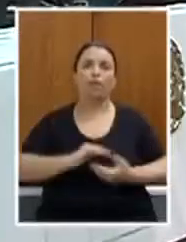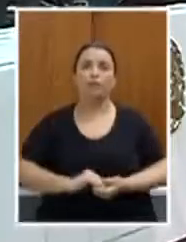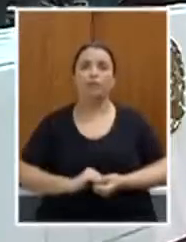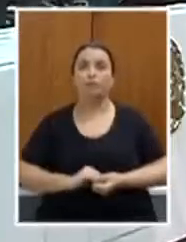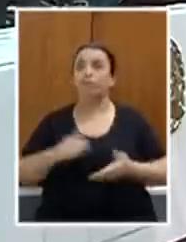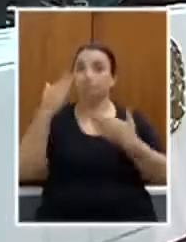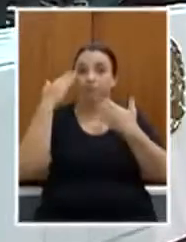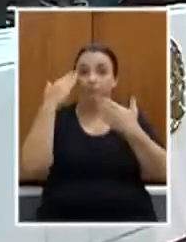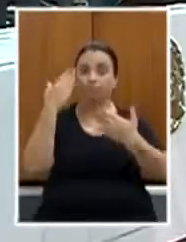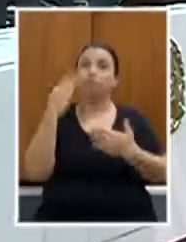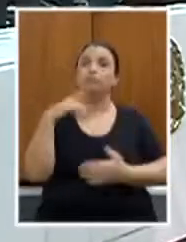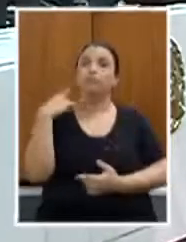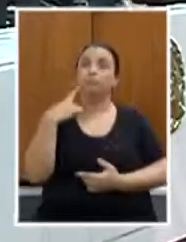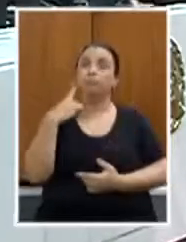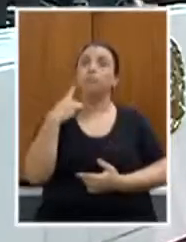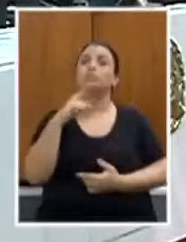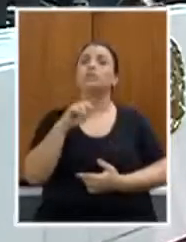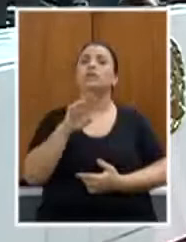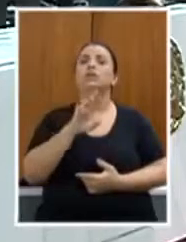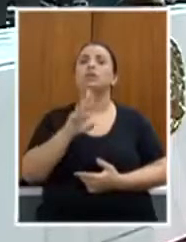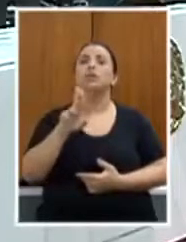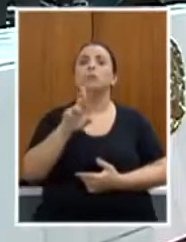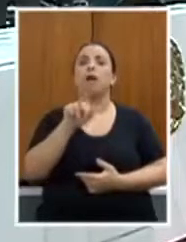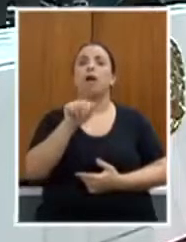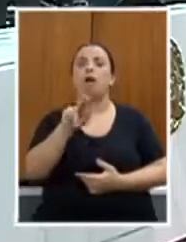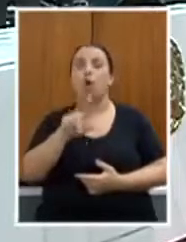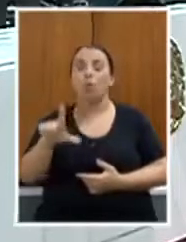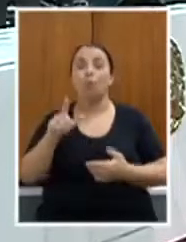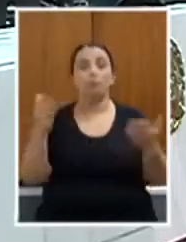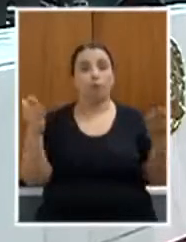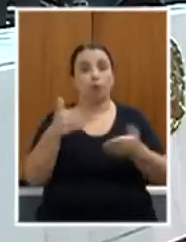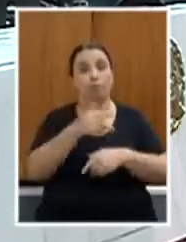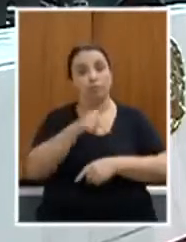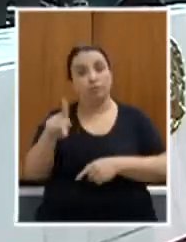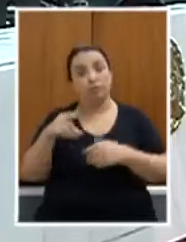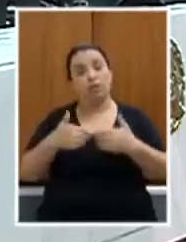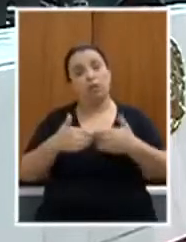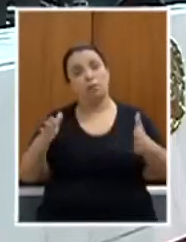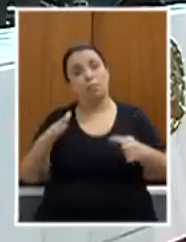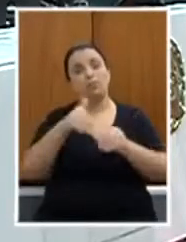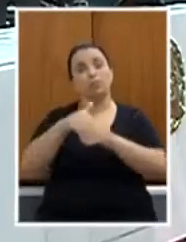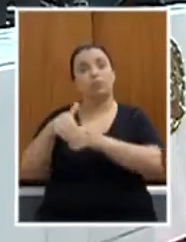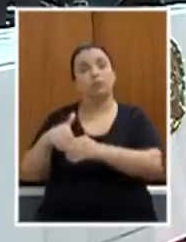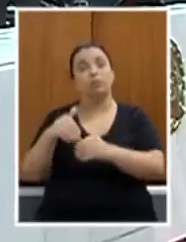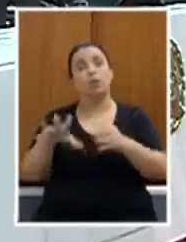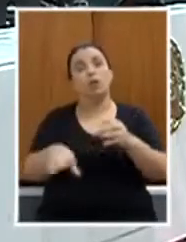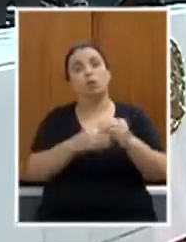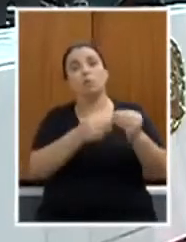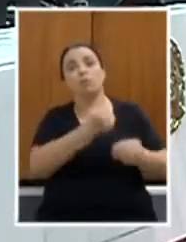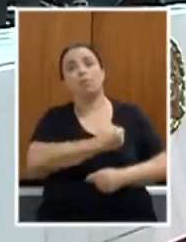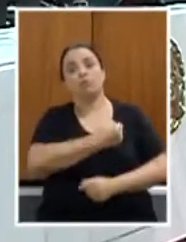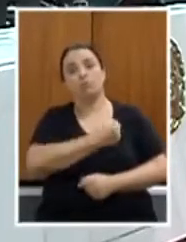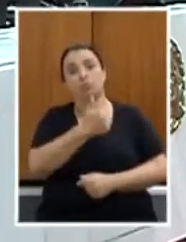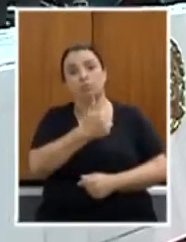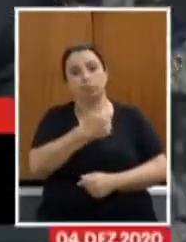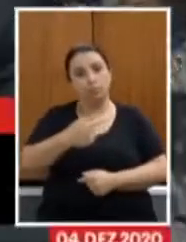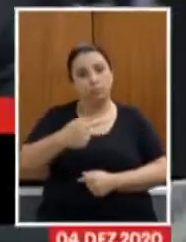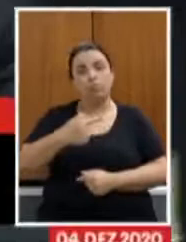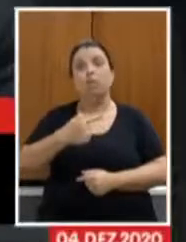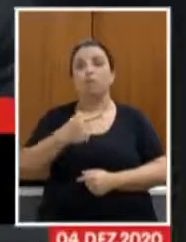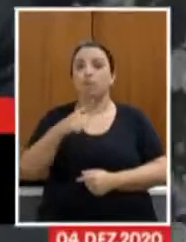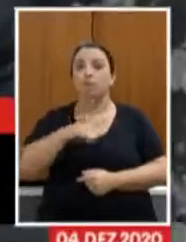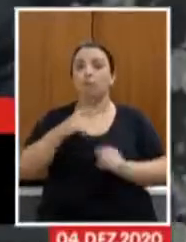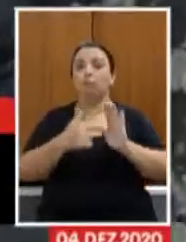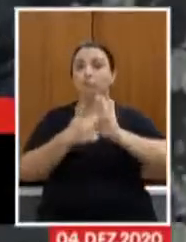Muito obrigado, deputado Raul Belém. A presidência vai colocar em votação a emenda número 17, que foi destacada e